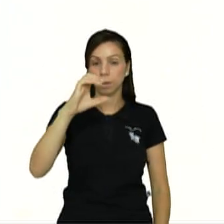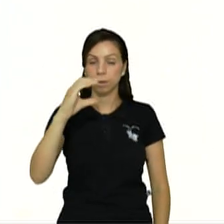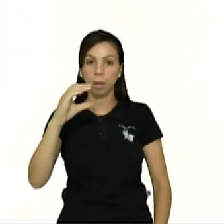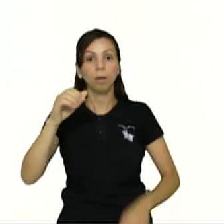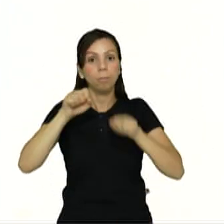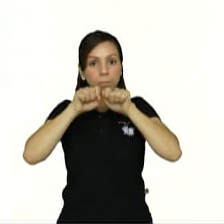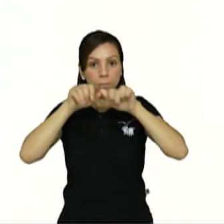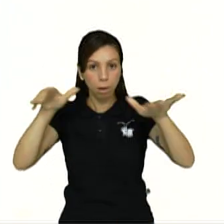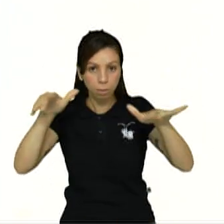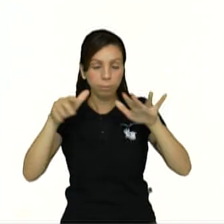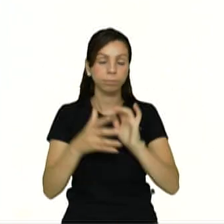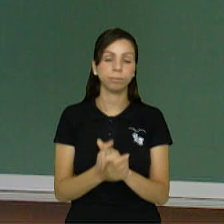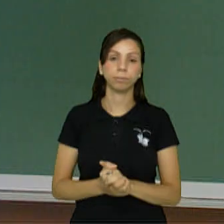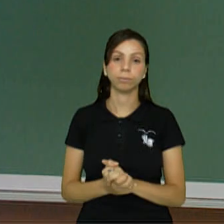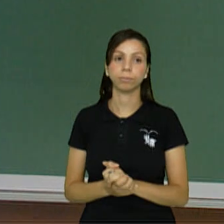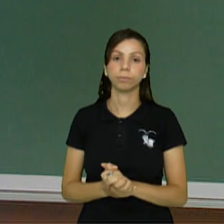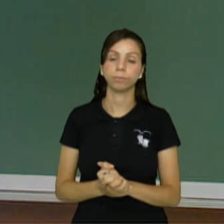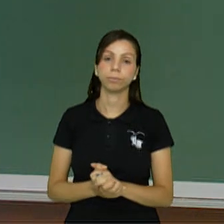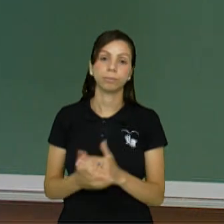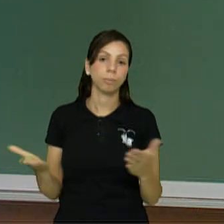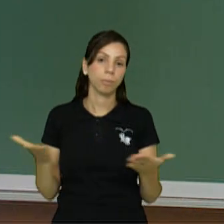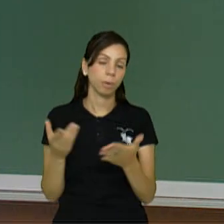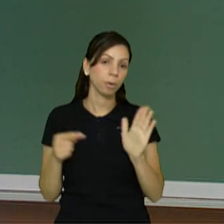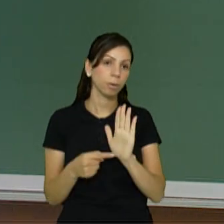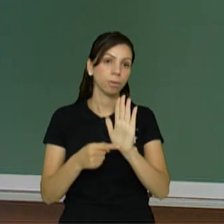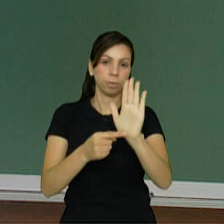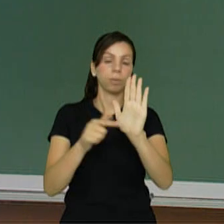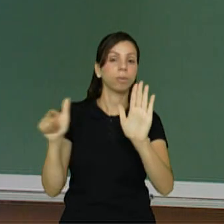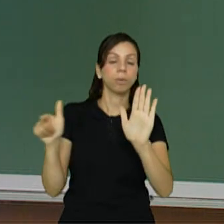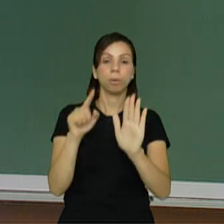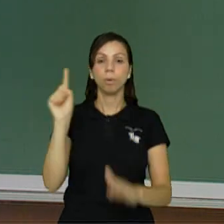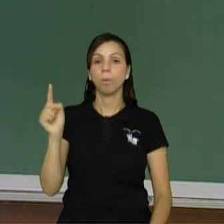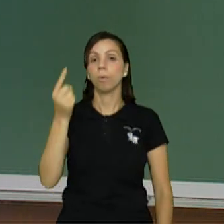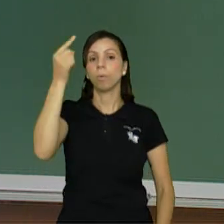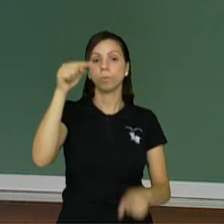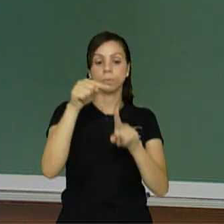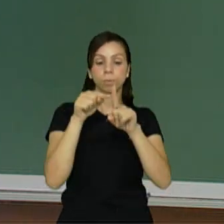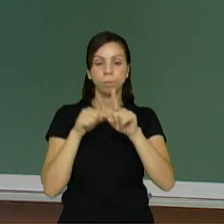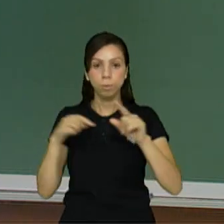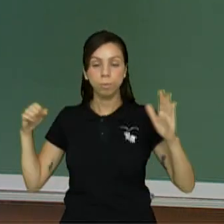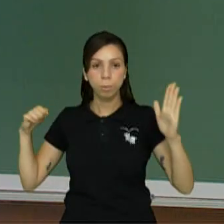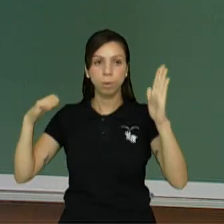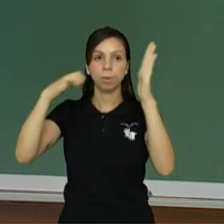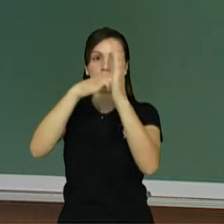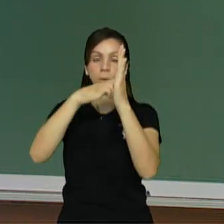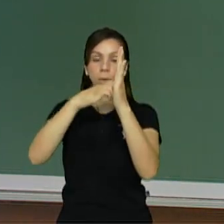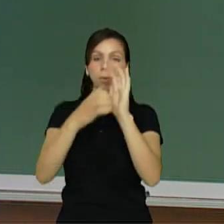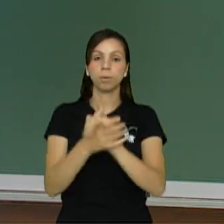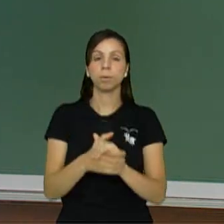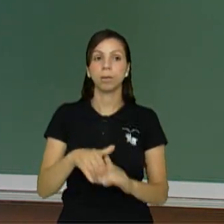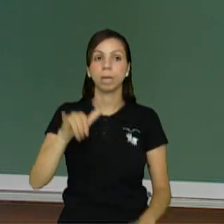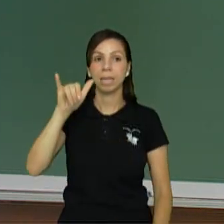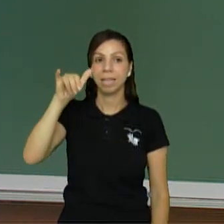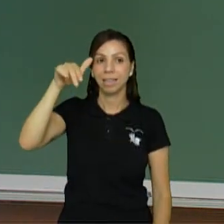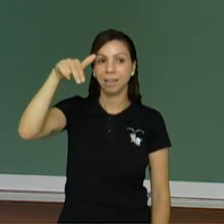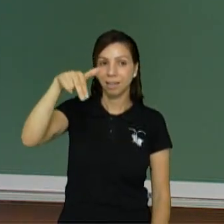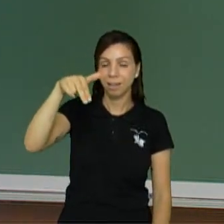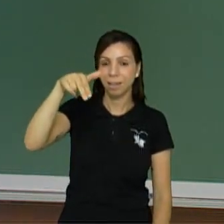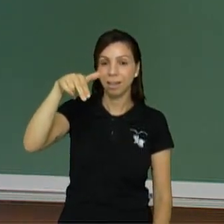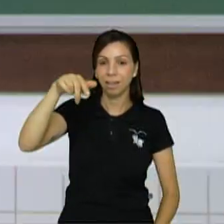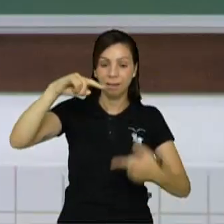conserva. Pessoal, agora eu vou mostrar para você o último tipo de colisão, a colisão